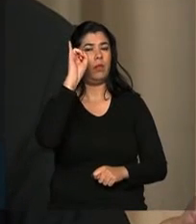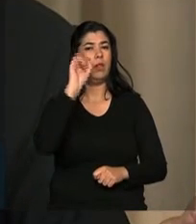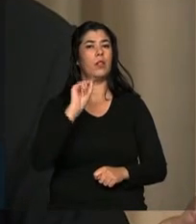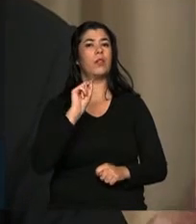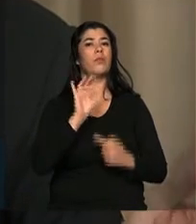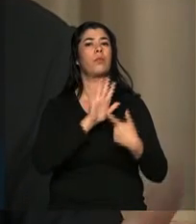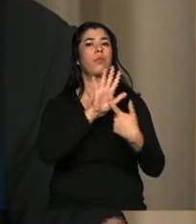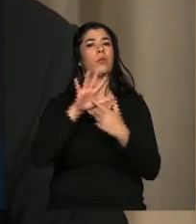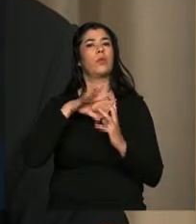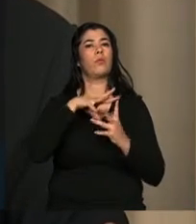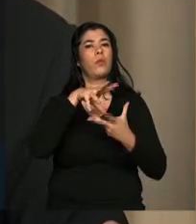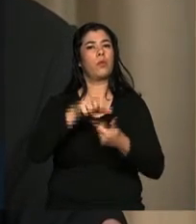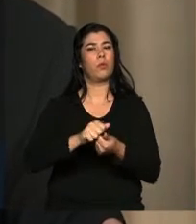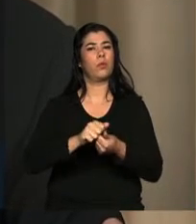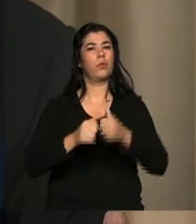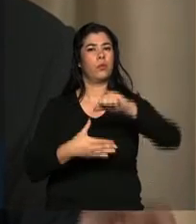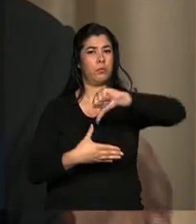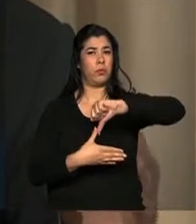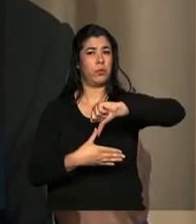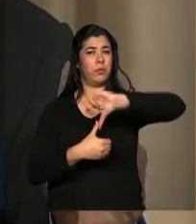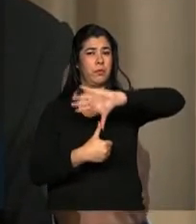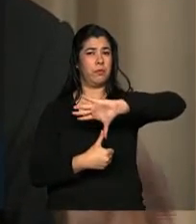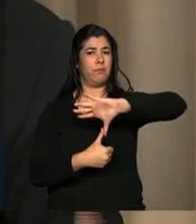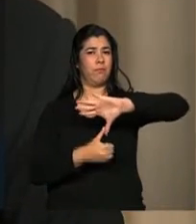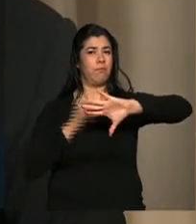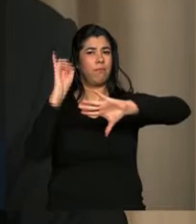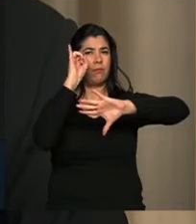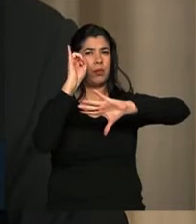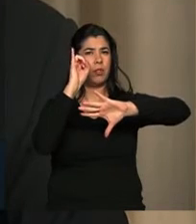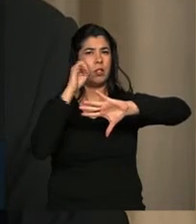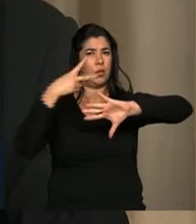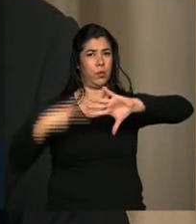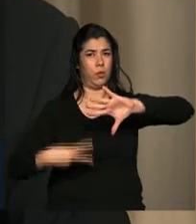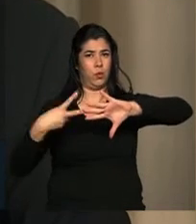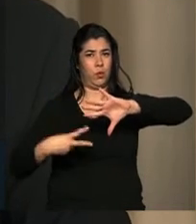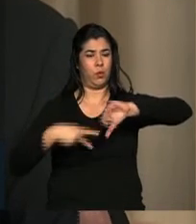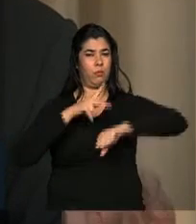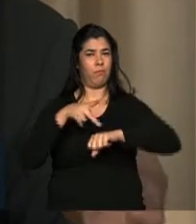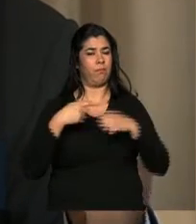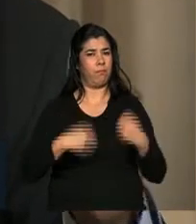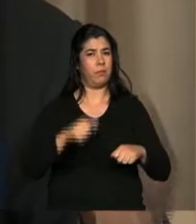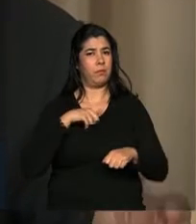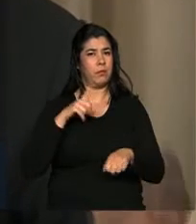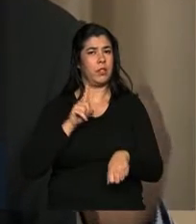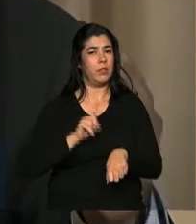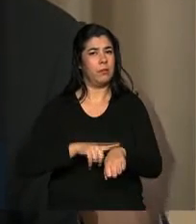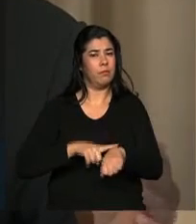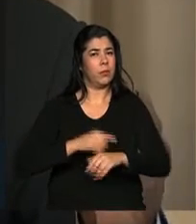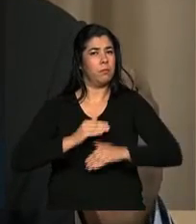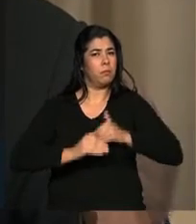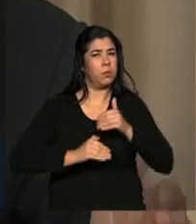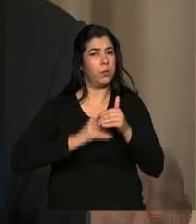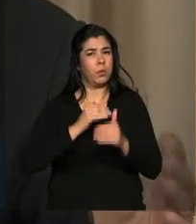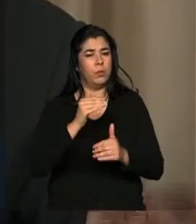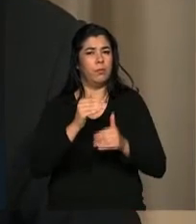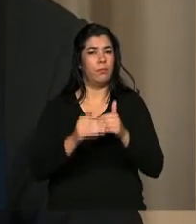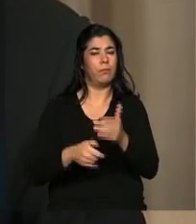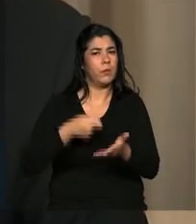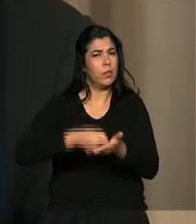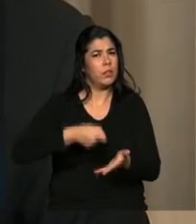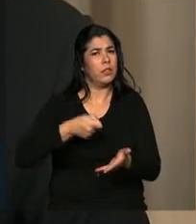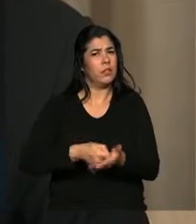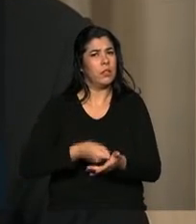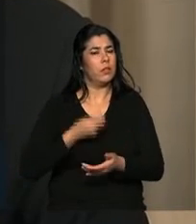para o mundo, para o hemisfério, é real, é genuíno, não é só bilateral. Exige tempo. Exige que a